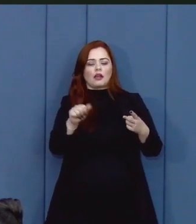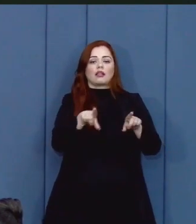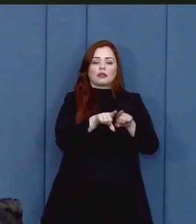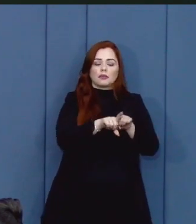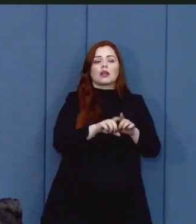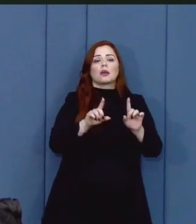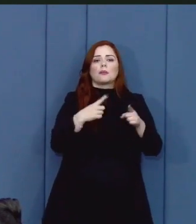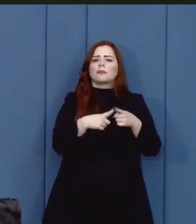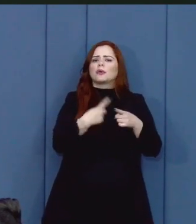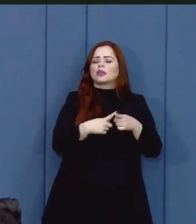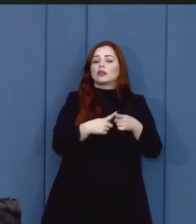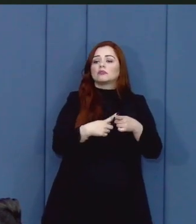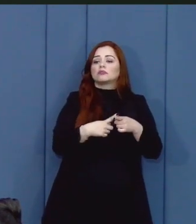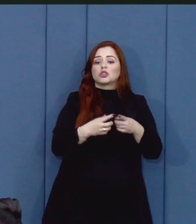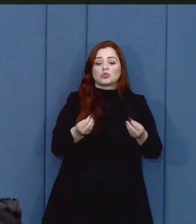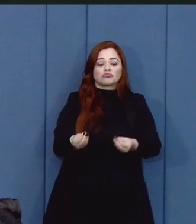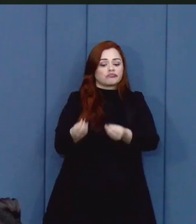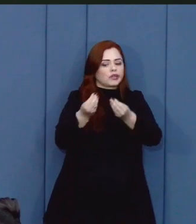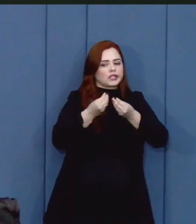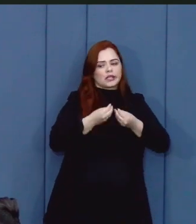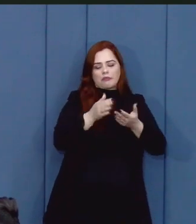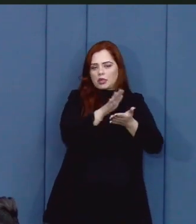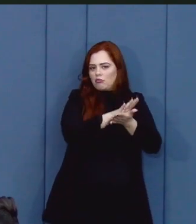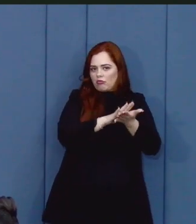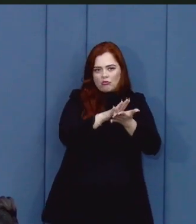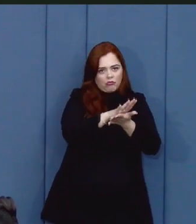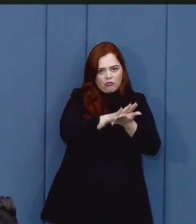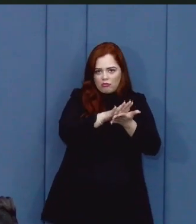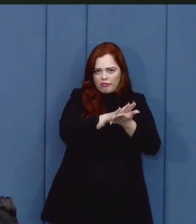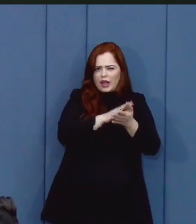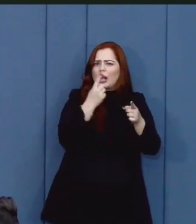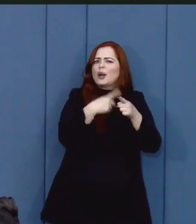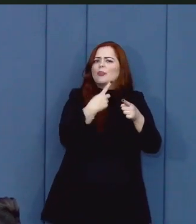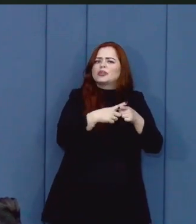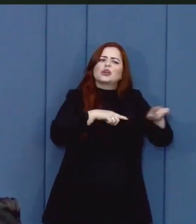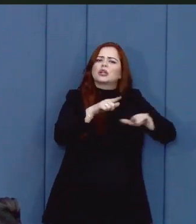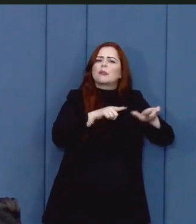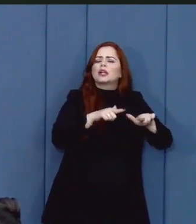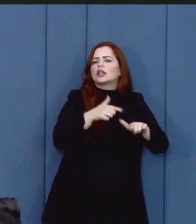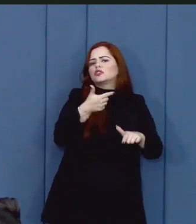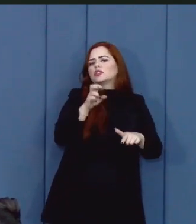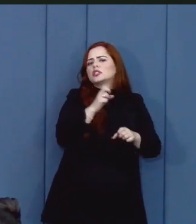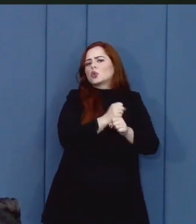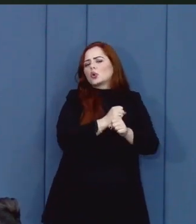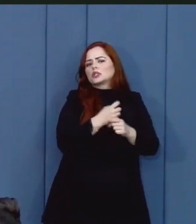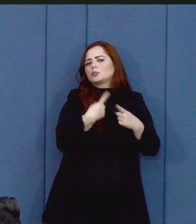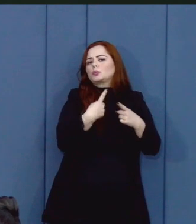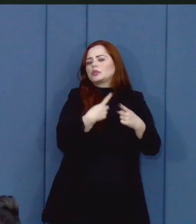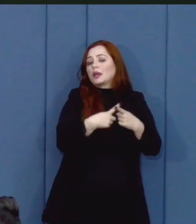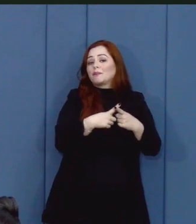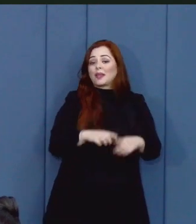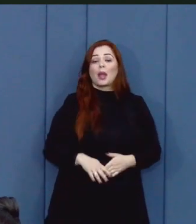Eu tenho que dizer, por que que eu fiz isso? E não ganha nada, vou logo dizendo. Por que que eu fiz isso durante 25 anos? Porque